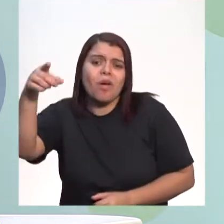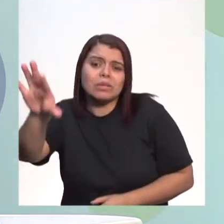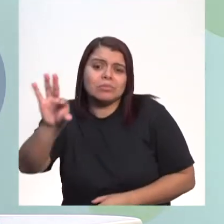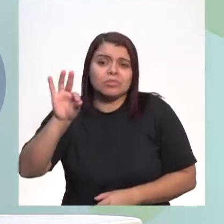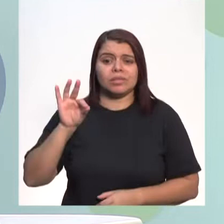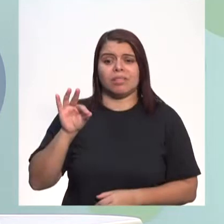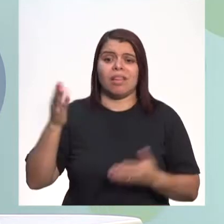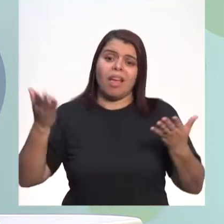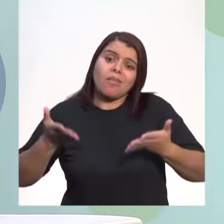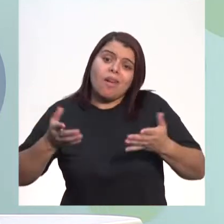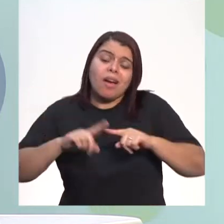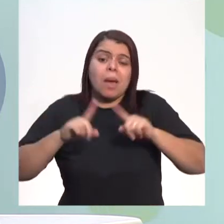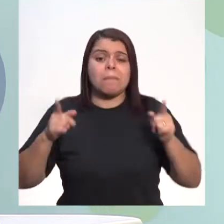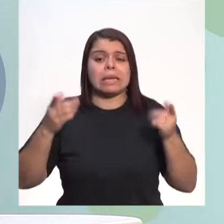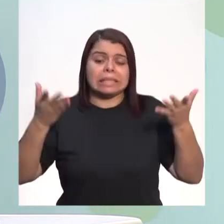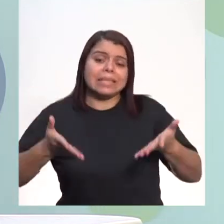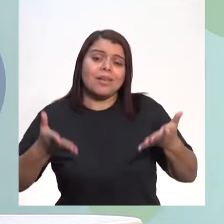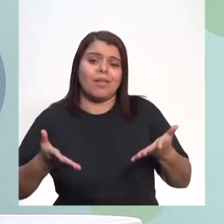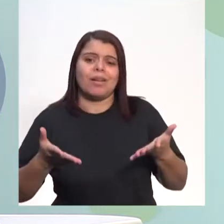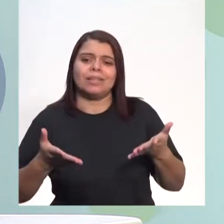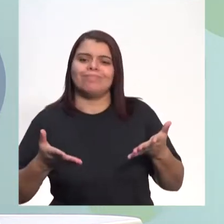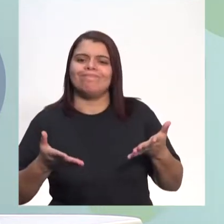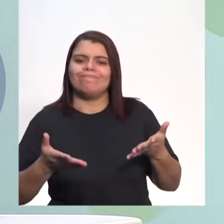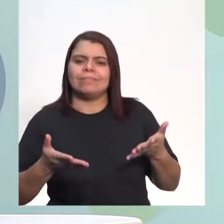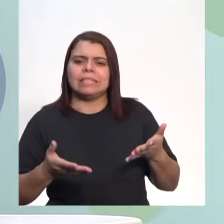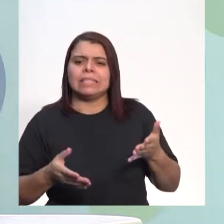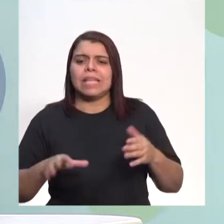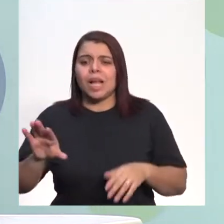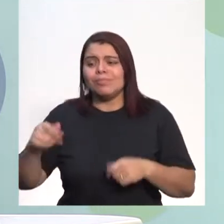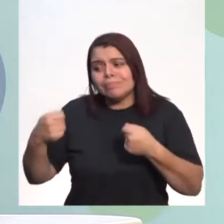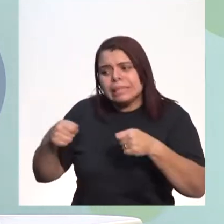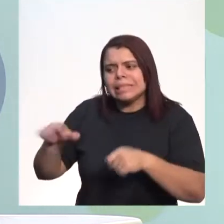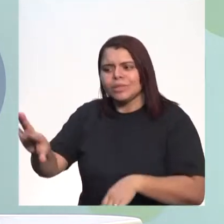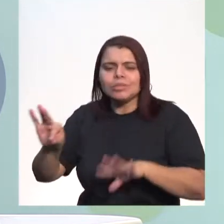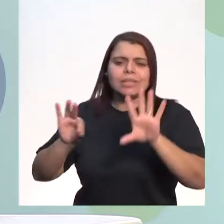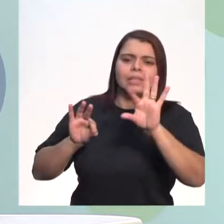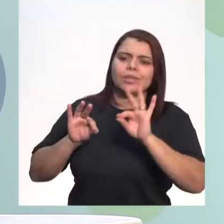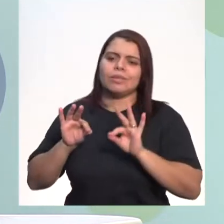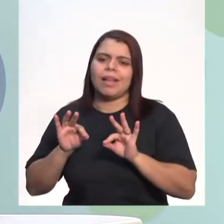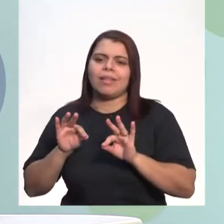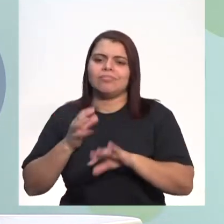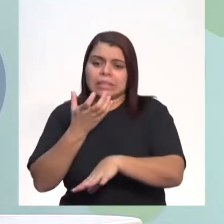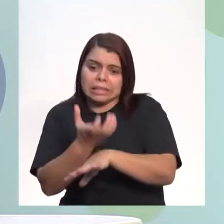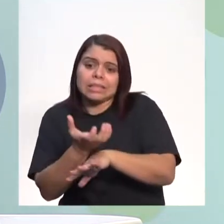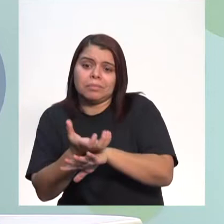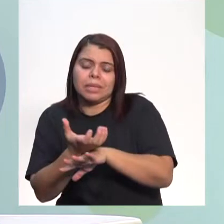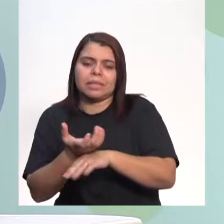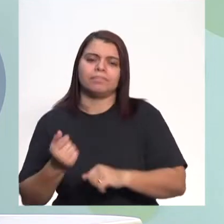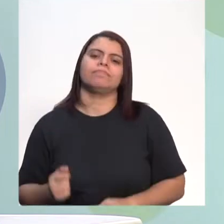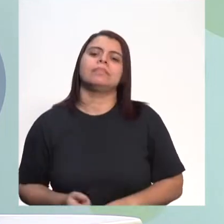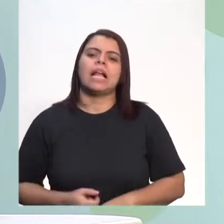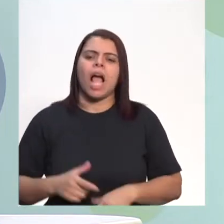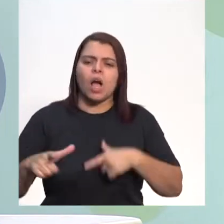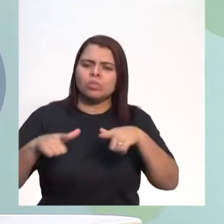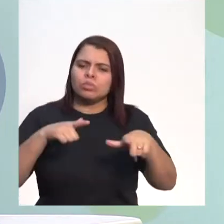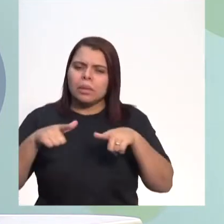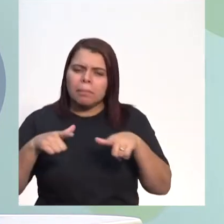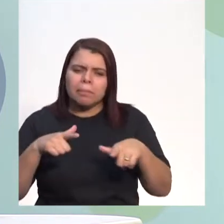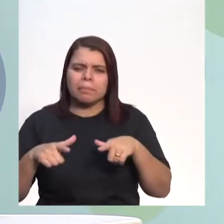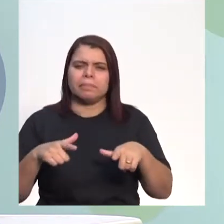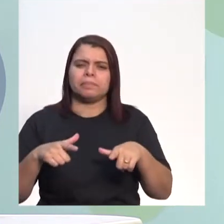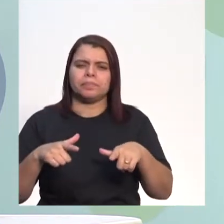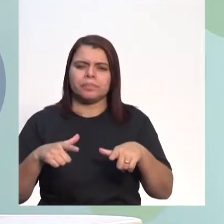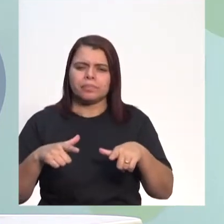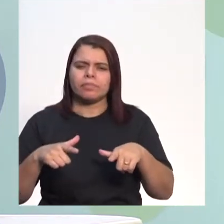de repente, é a habilidade que aquele grupo de alunos e de alunas está precisando. Então, é um trabalho que foi realizado com